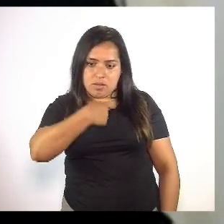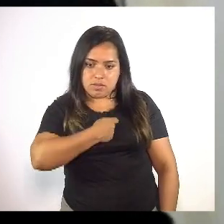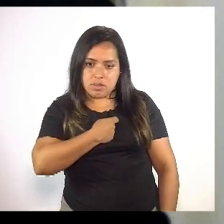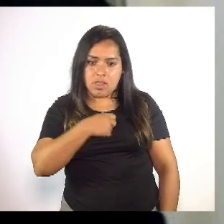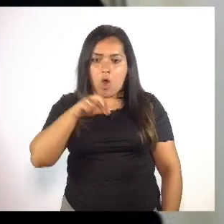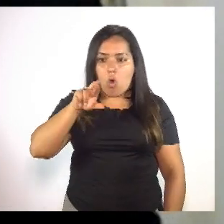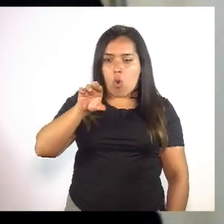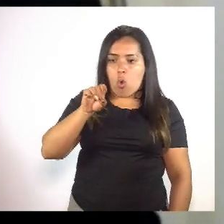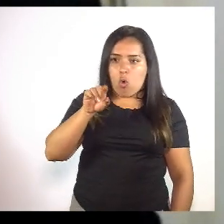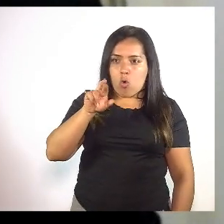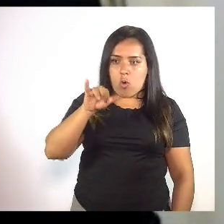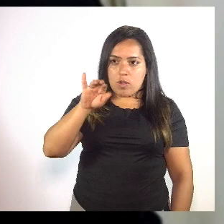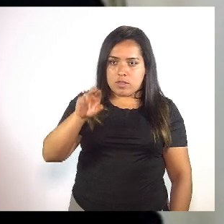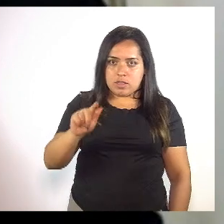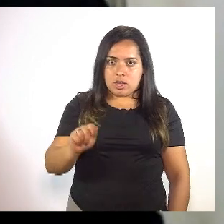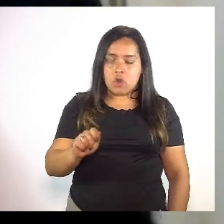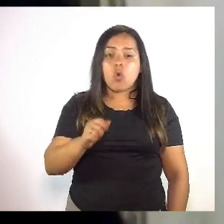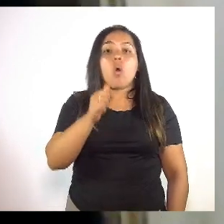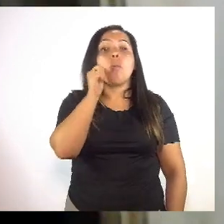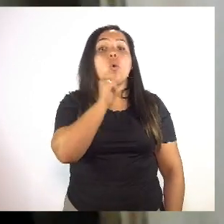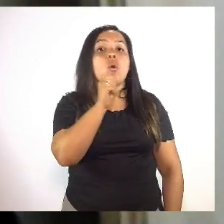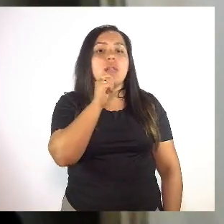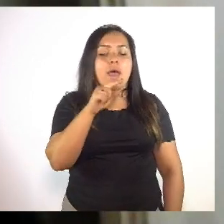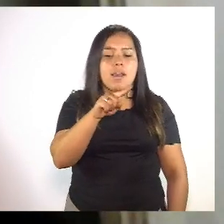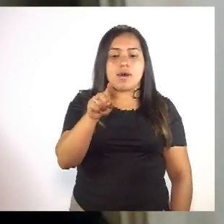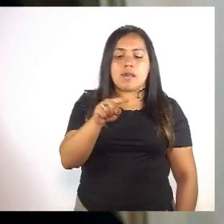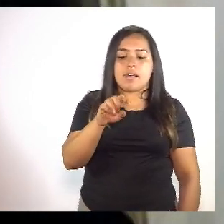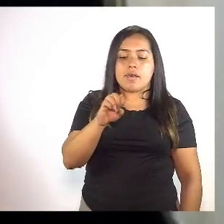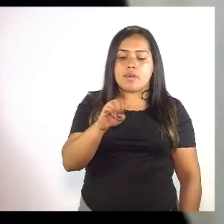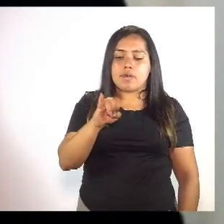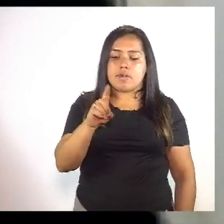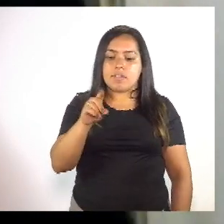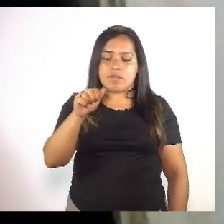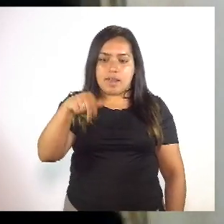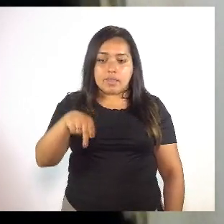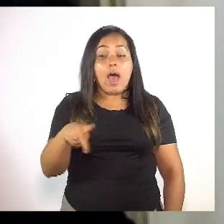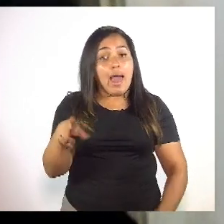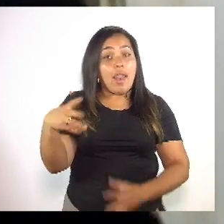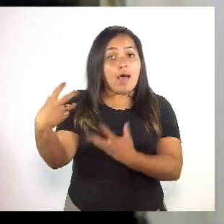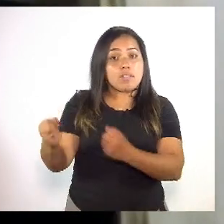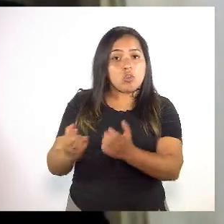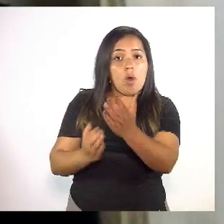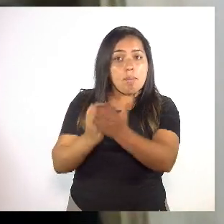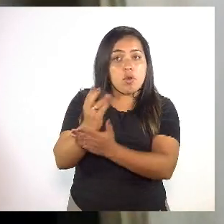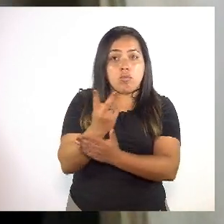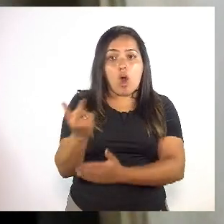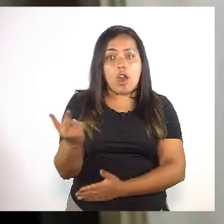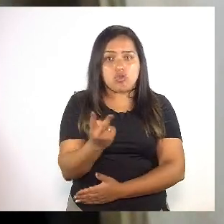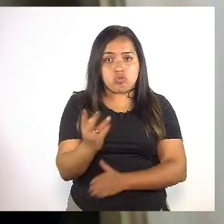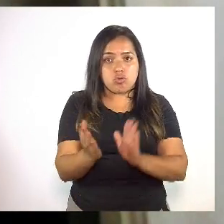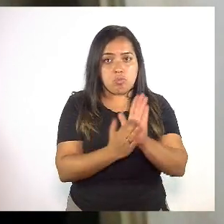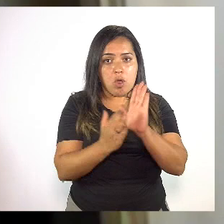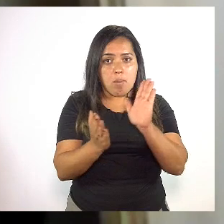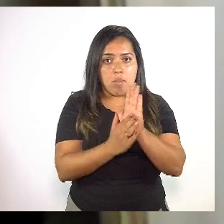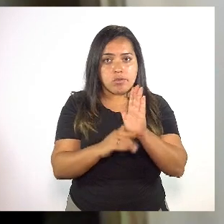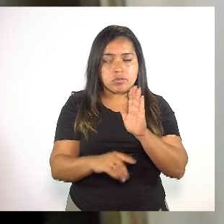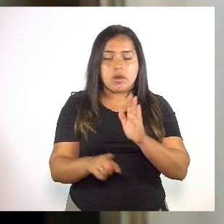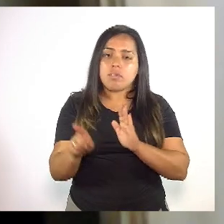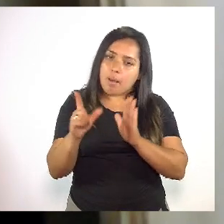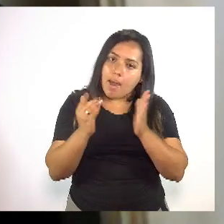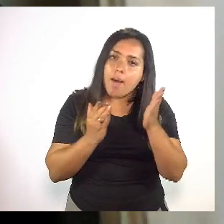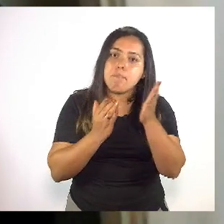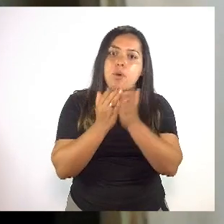Zeidan também já votou no grupo favorável, tinha votado já nas duas proposições. Então, aprovado